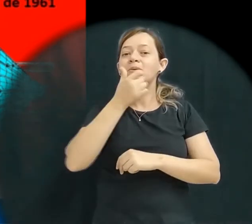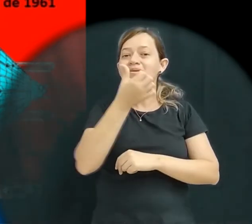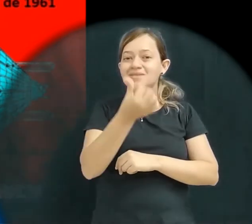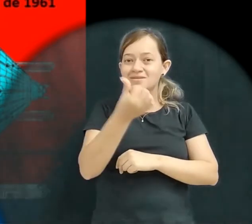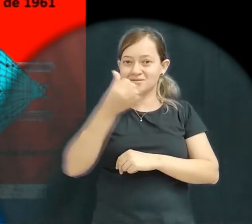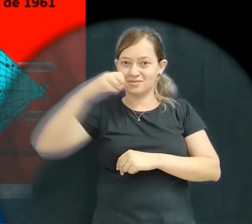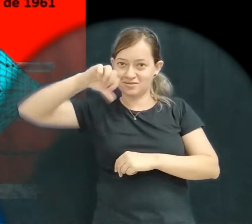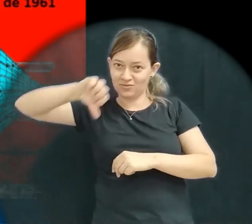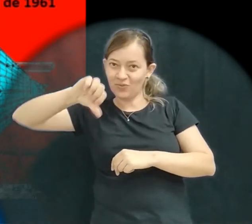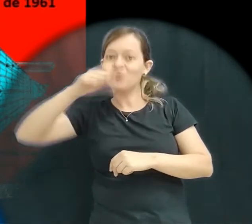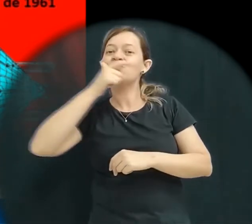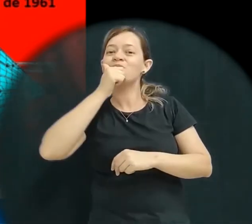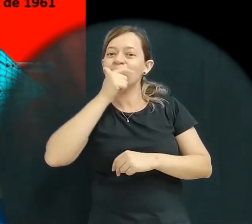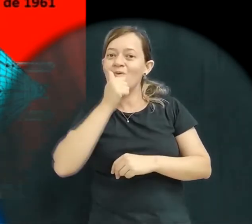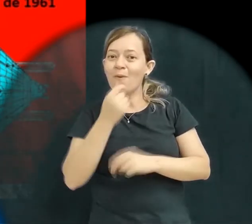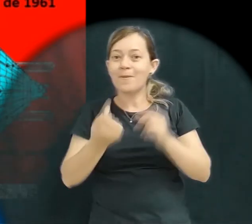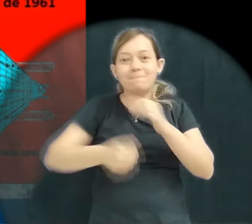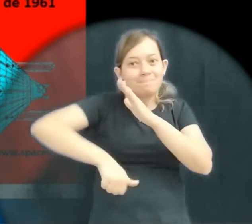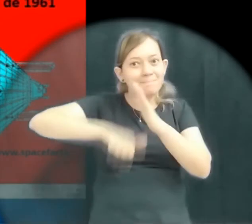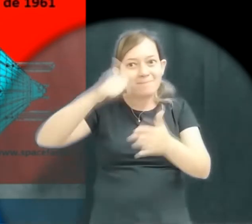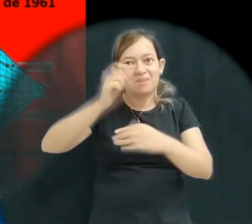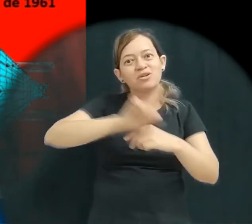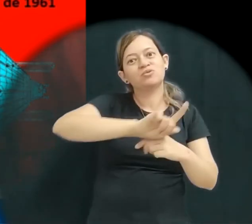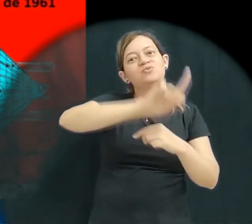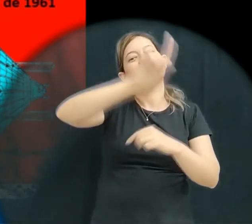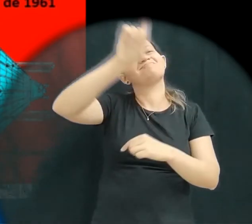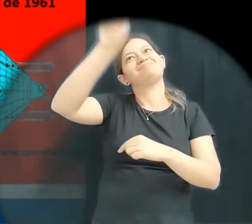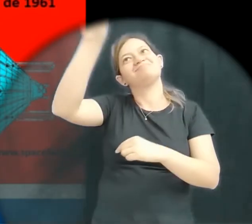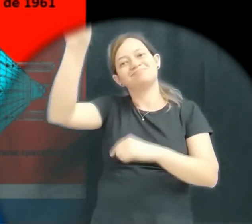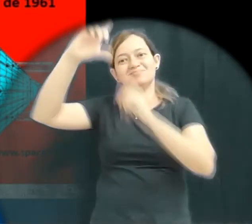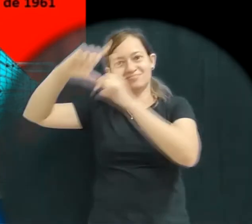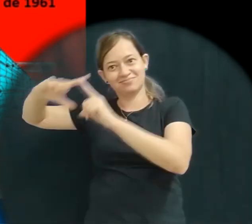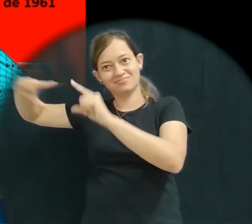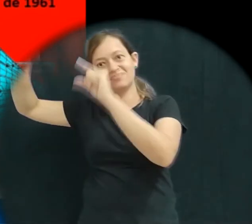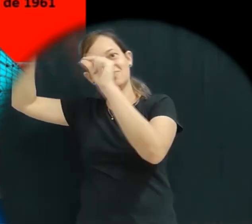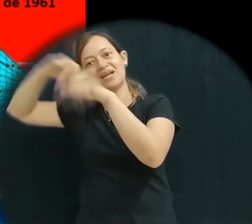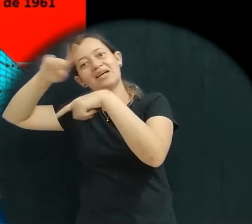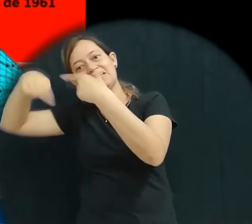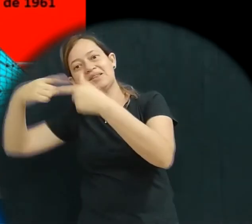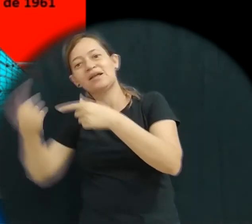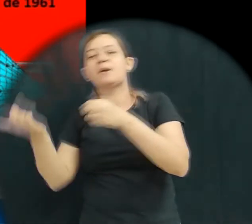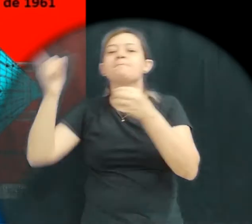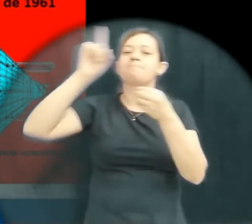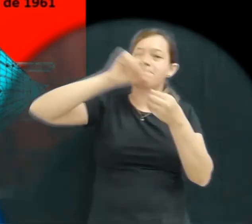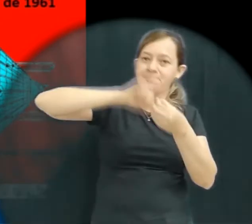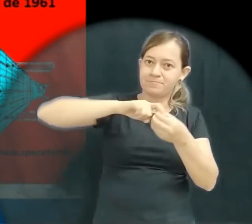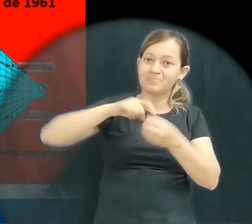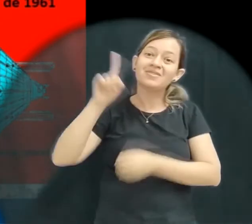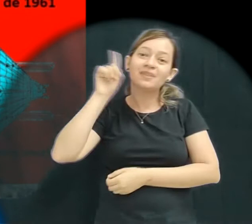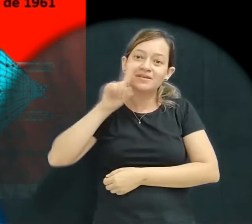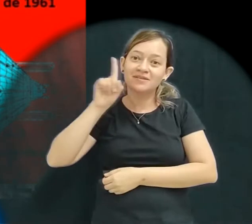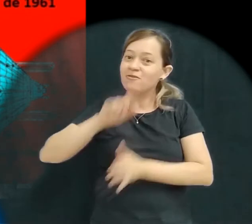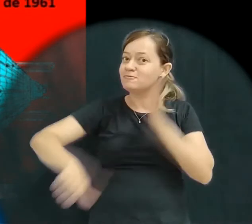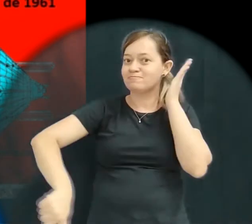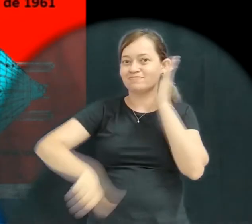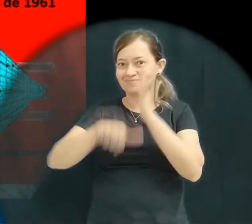quando os primeiros astronautas foram pisar na Lua e retornaram. Já a União Soviética, que saiu na